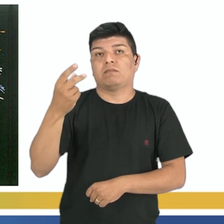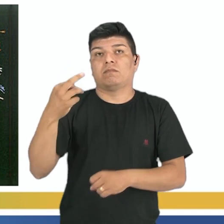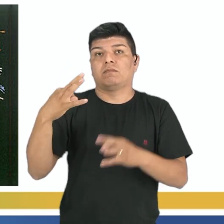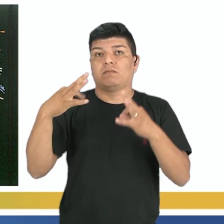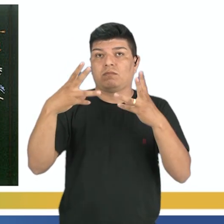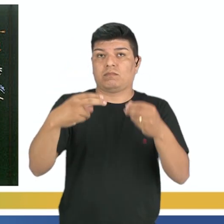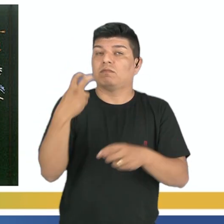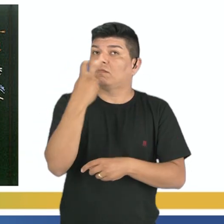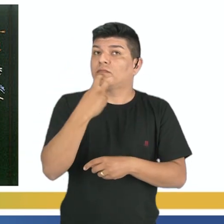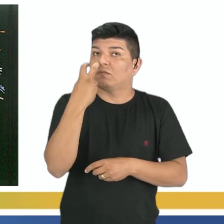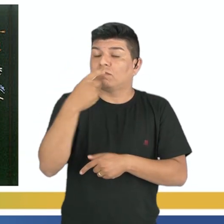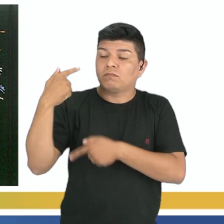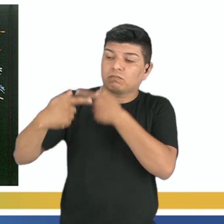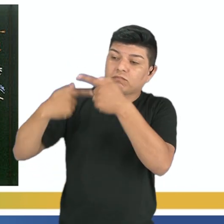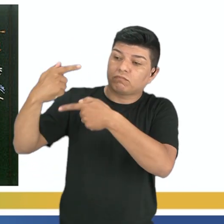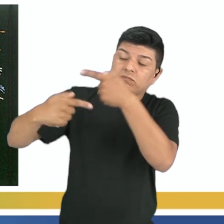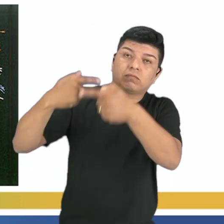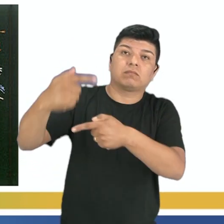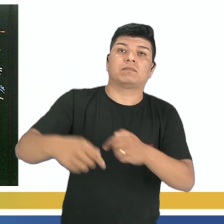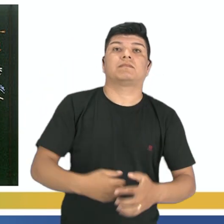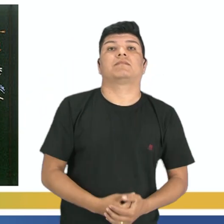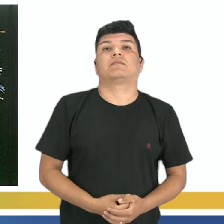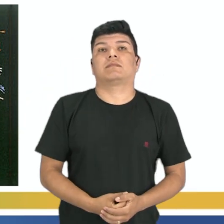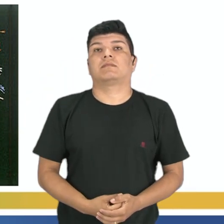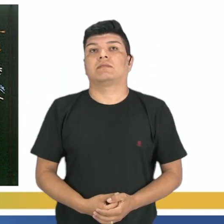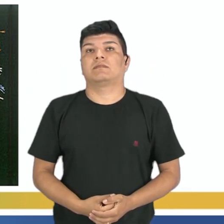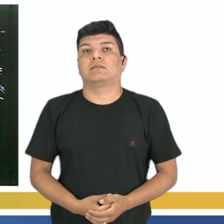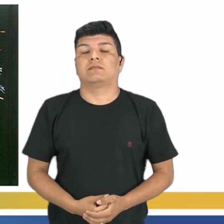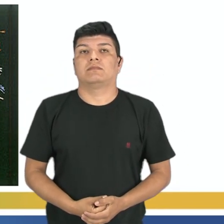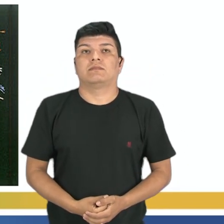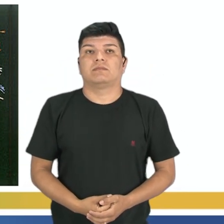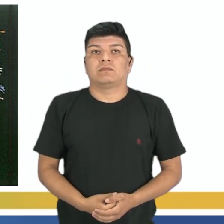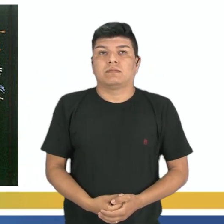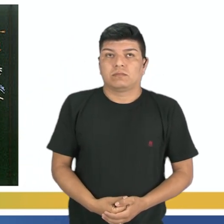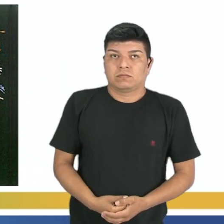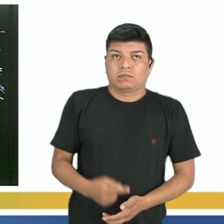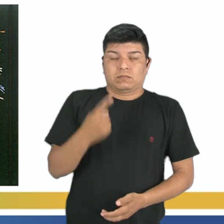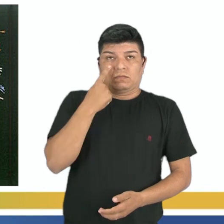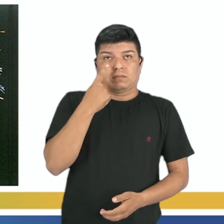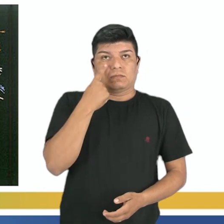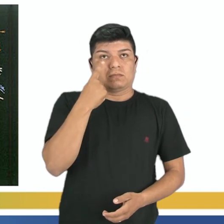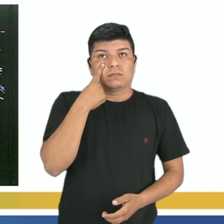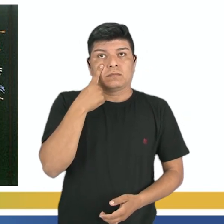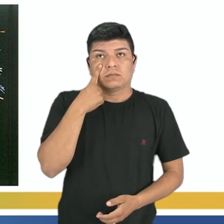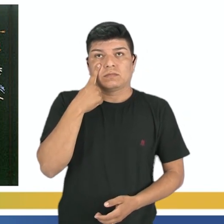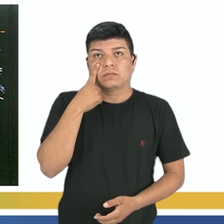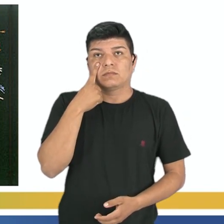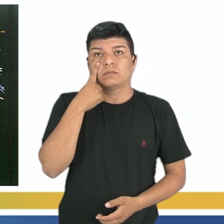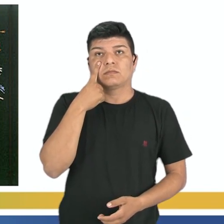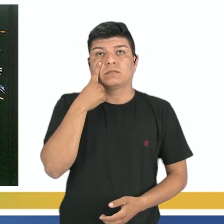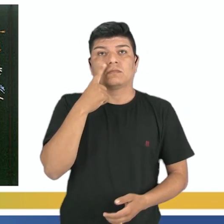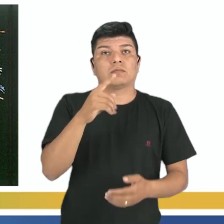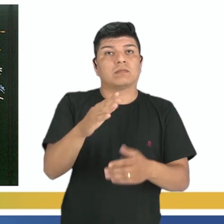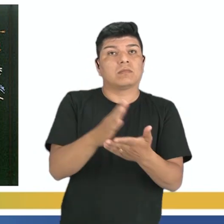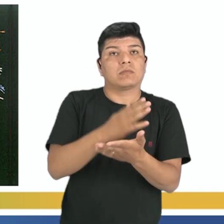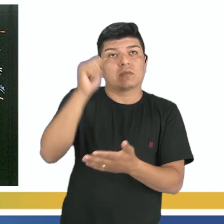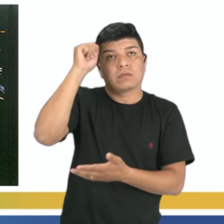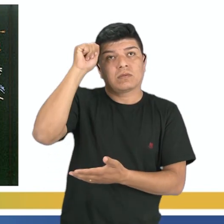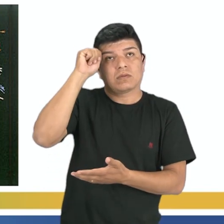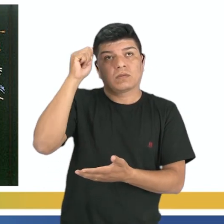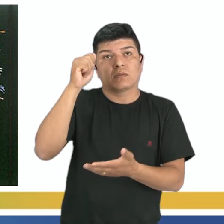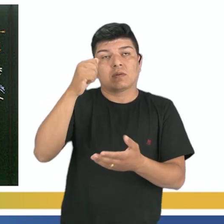passavam oralmente de uma geração a outra. Então, aqui nós vamos ver os quipos, né? Alguns autores colocam que isso aí eram feitos